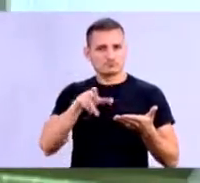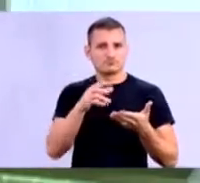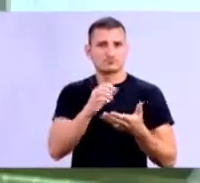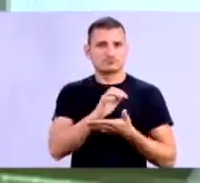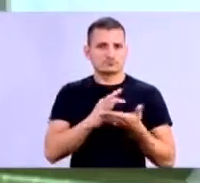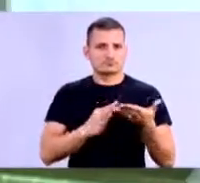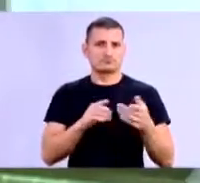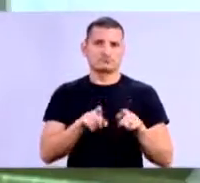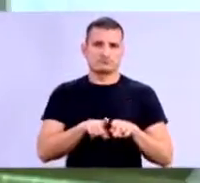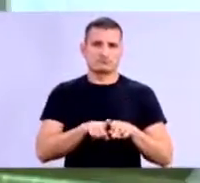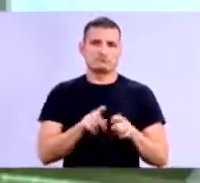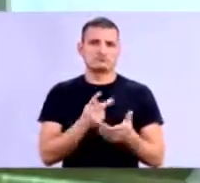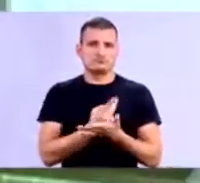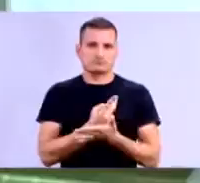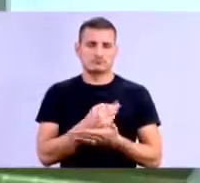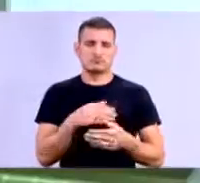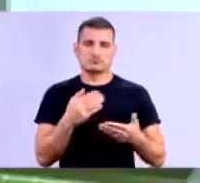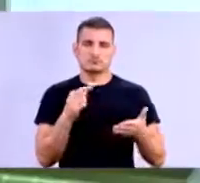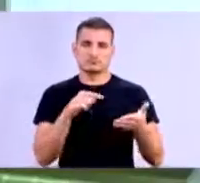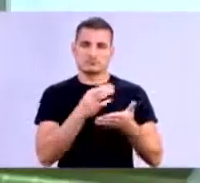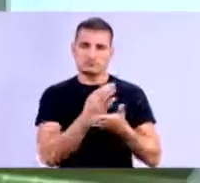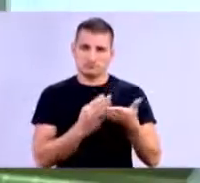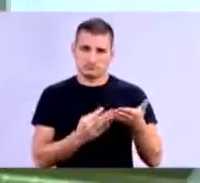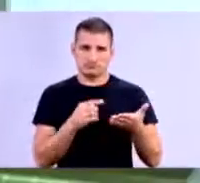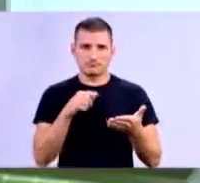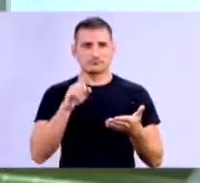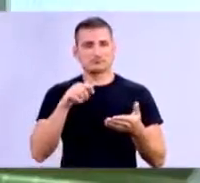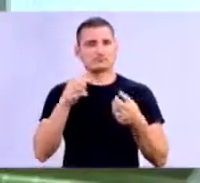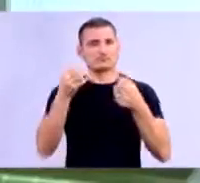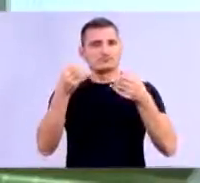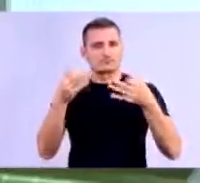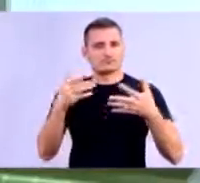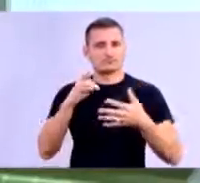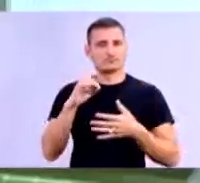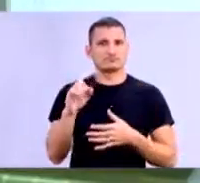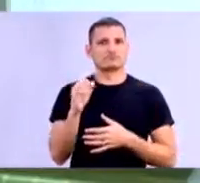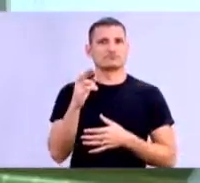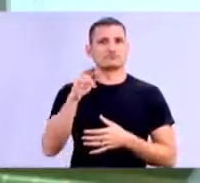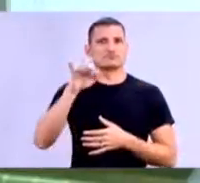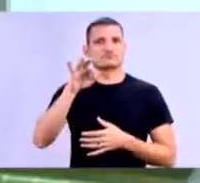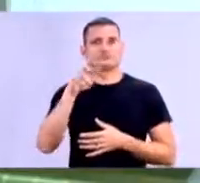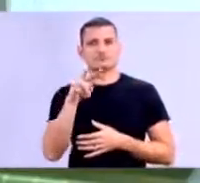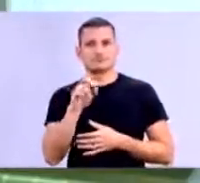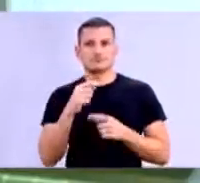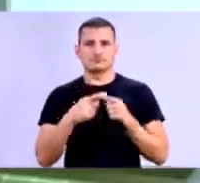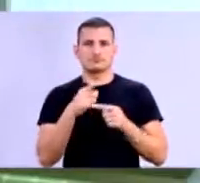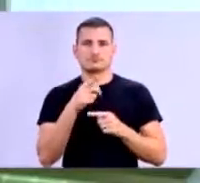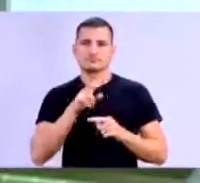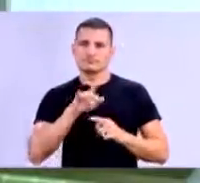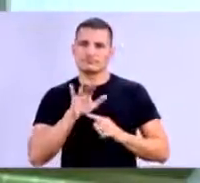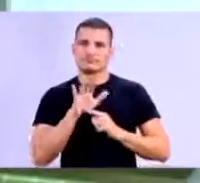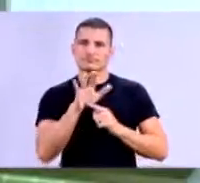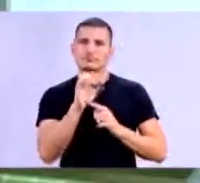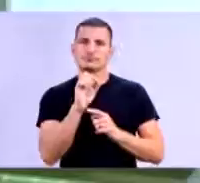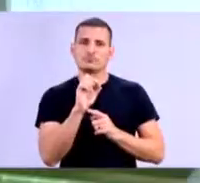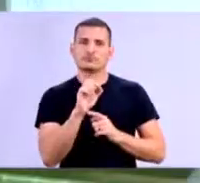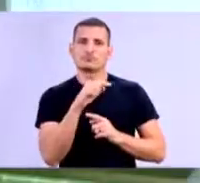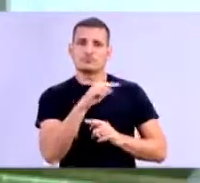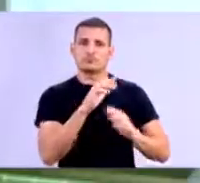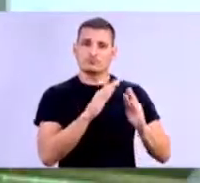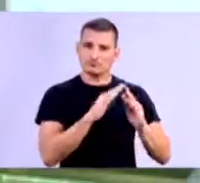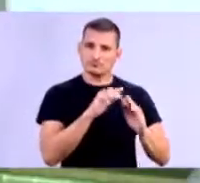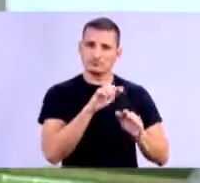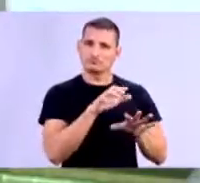acontece. Então, esse texto, ele é predominantemente descritivo, porque vai apresentar as características desta